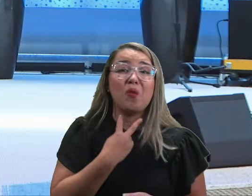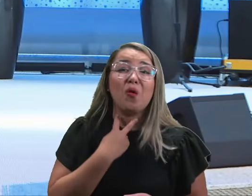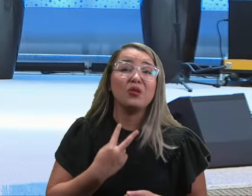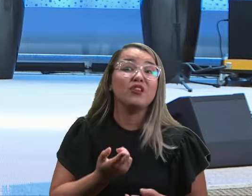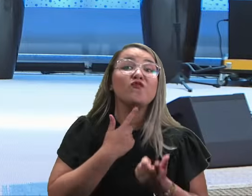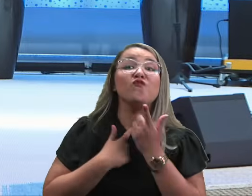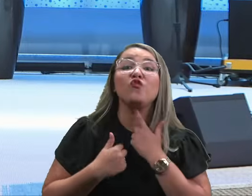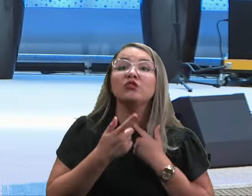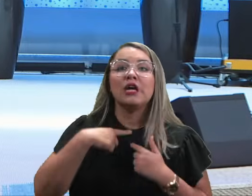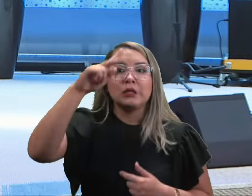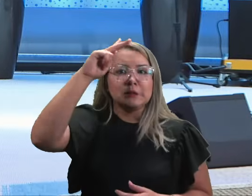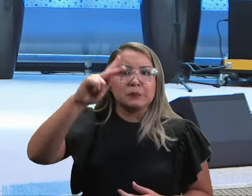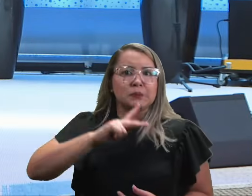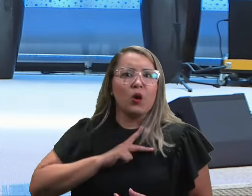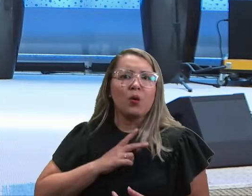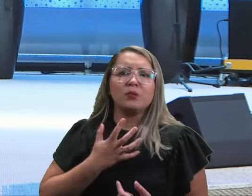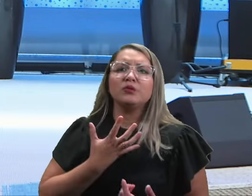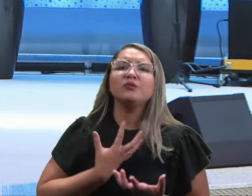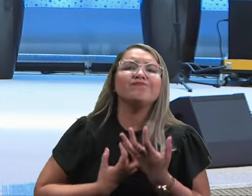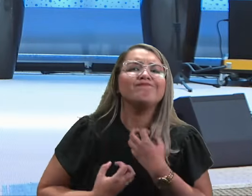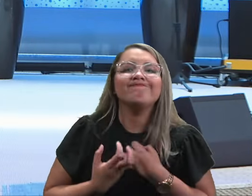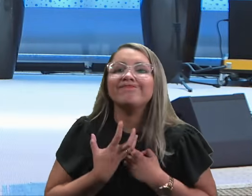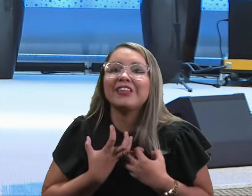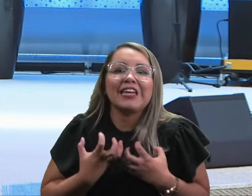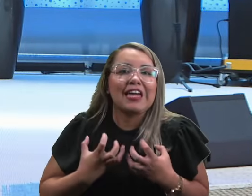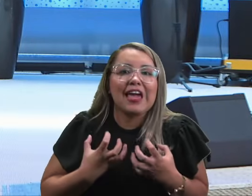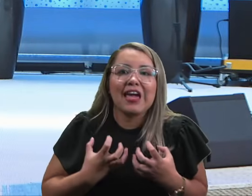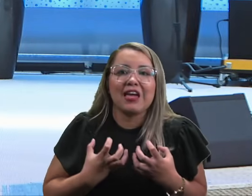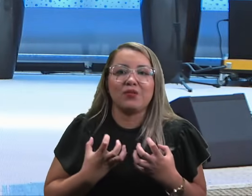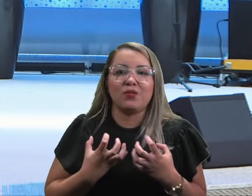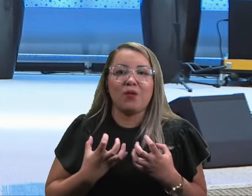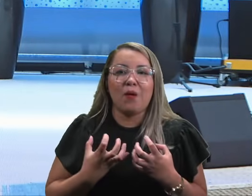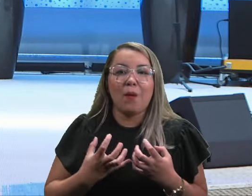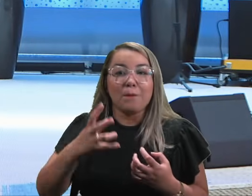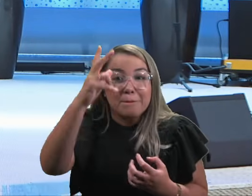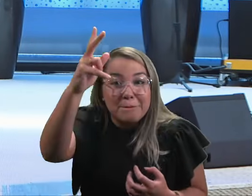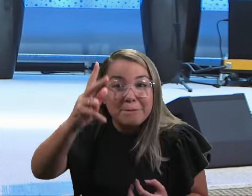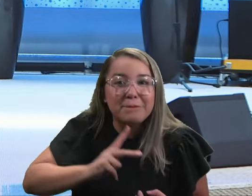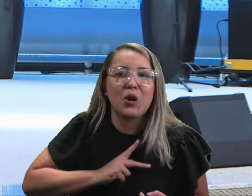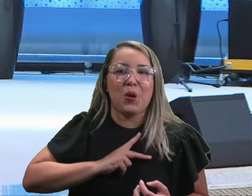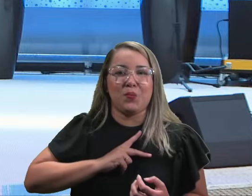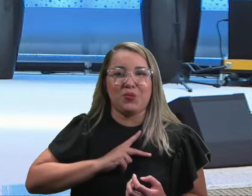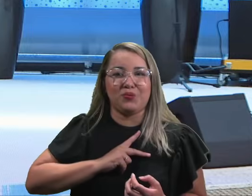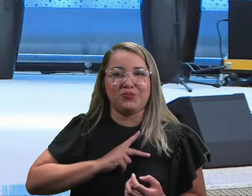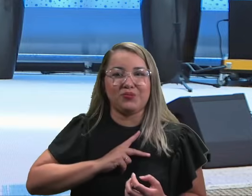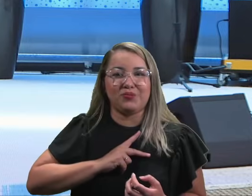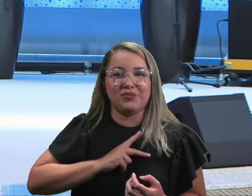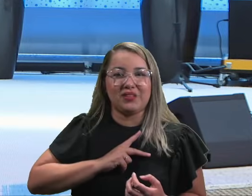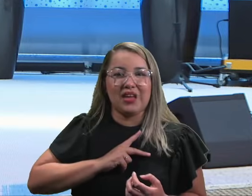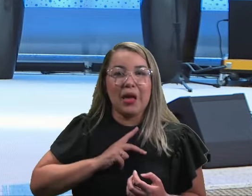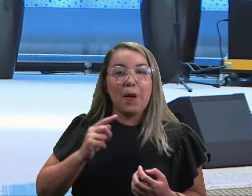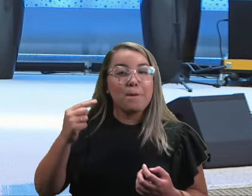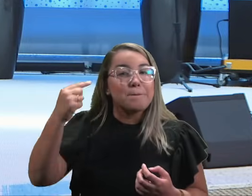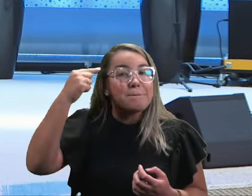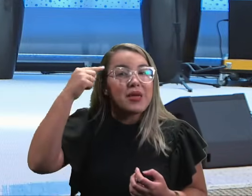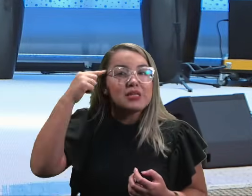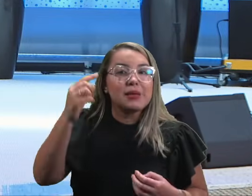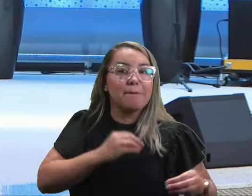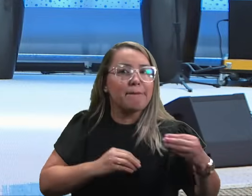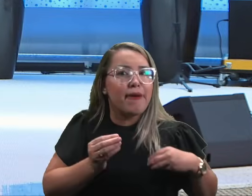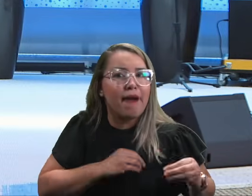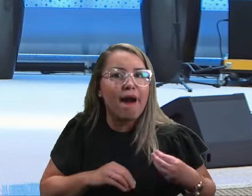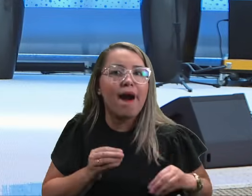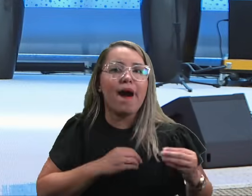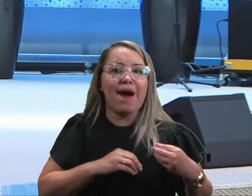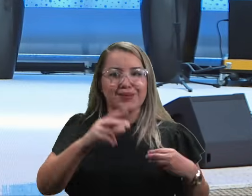carne. Os desejos da carne são os desejos do meu eu, do meu eu pecaminoso,